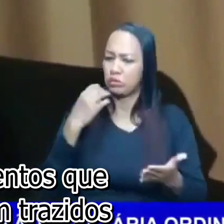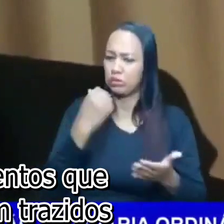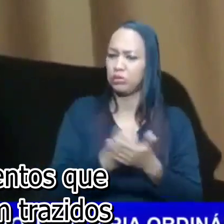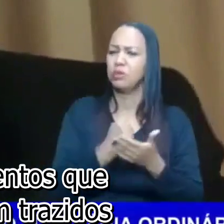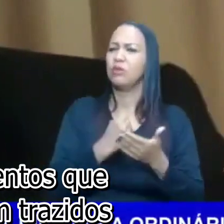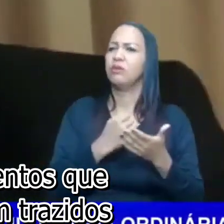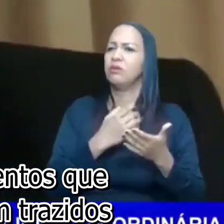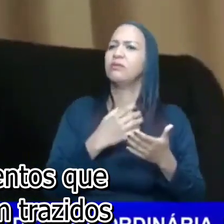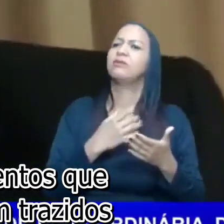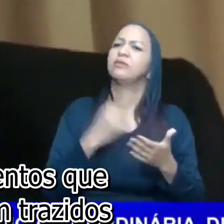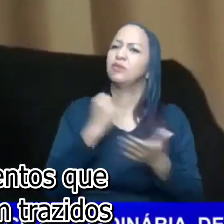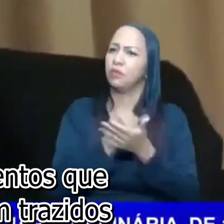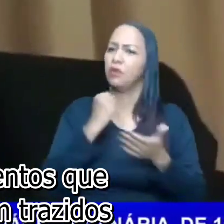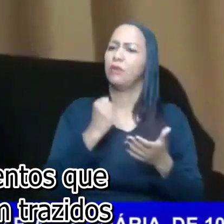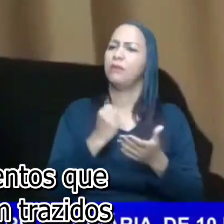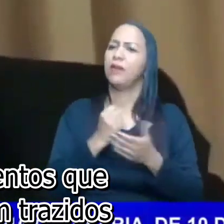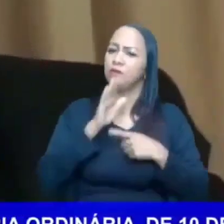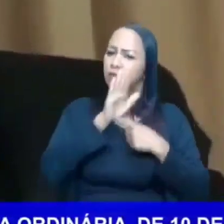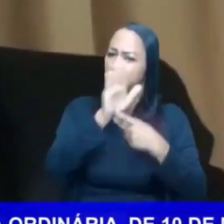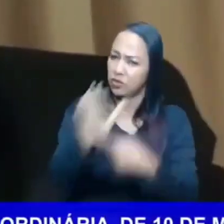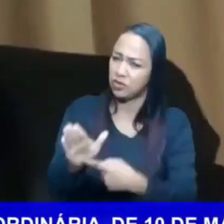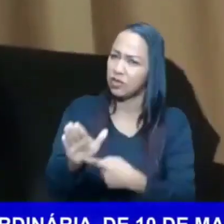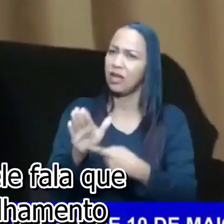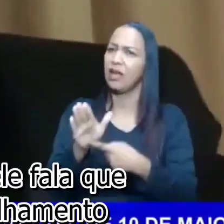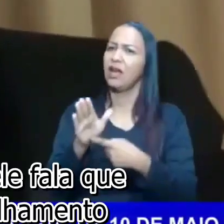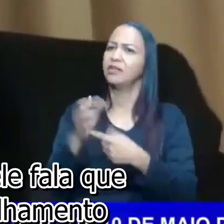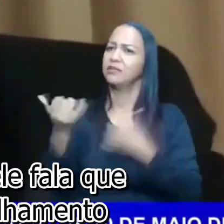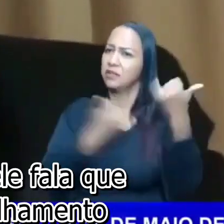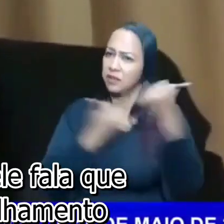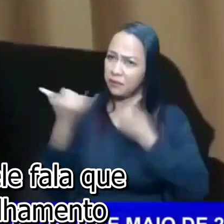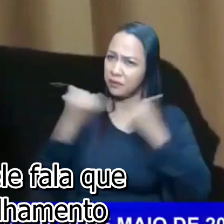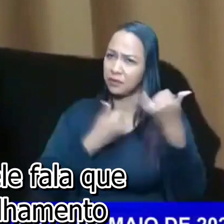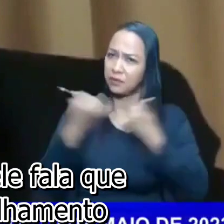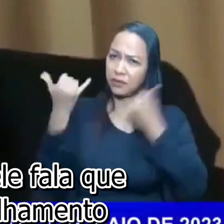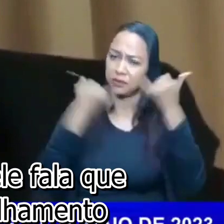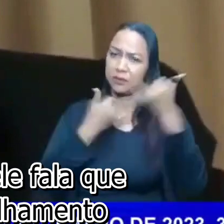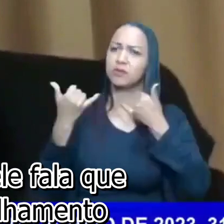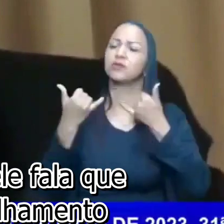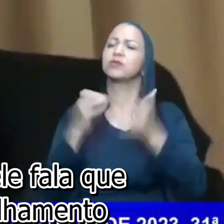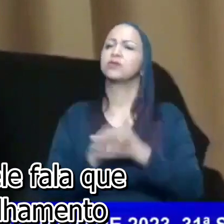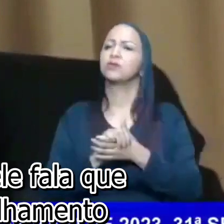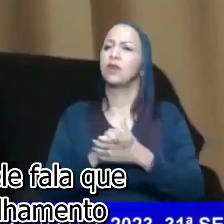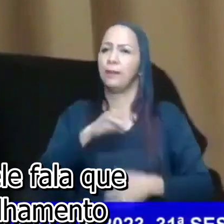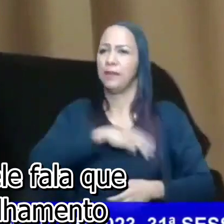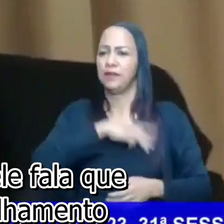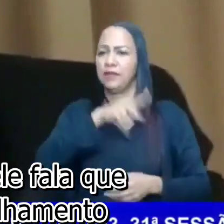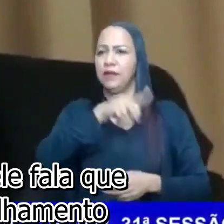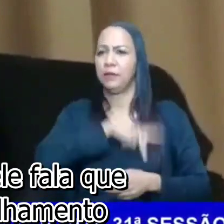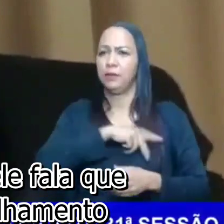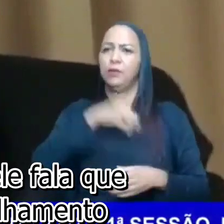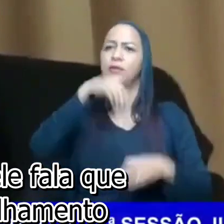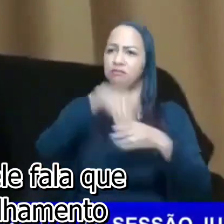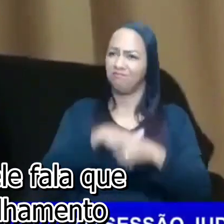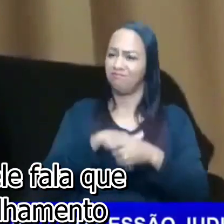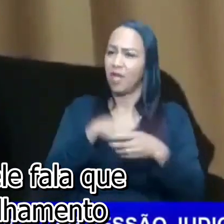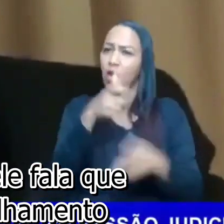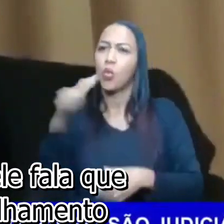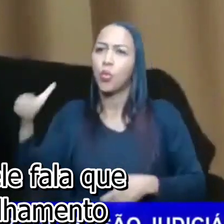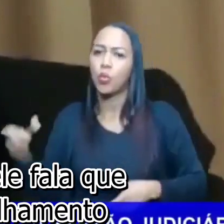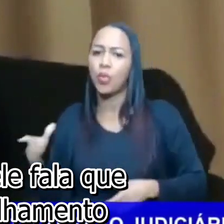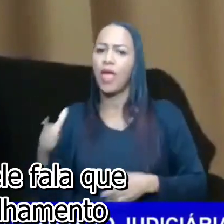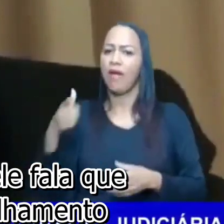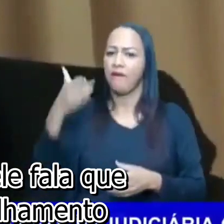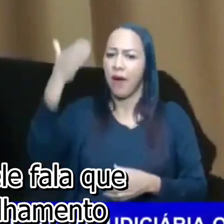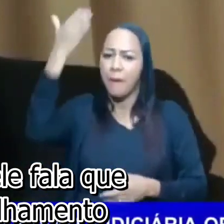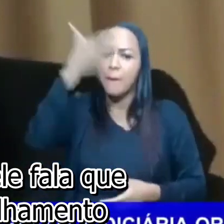apresentados, todos os dados que foram trazidos, e o próprio Ministério Público Eleitoral, quando ele fala que não houve